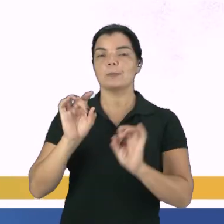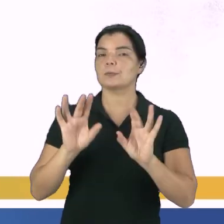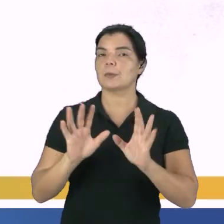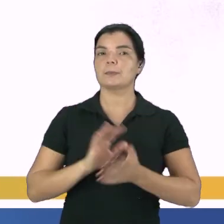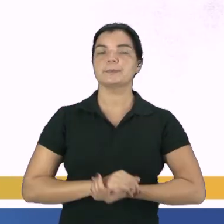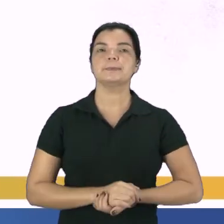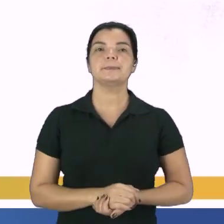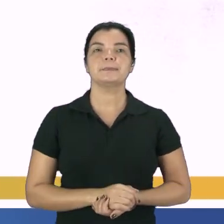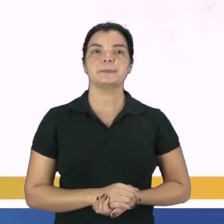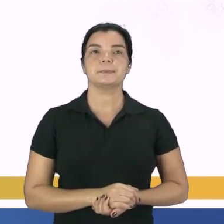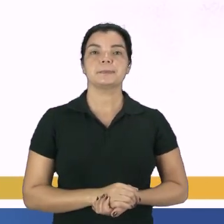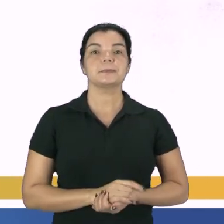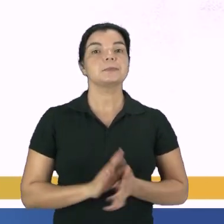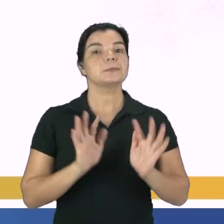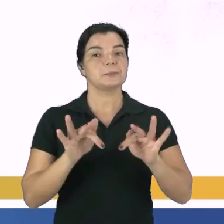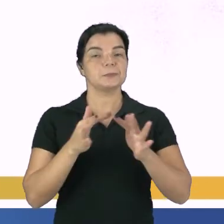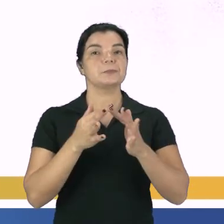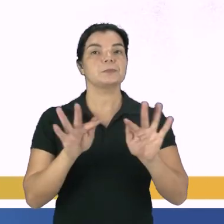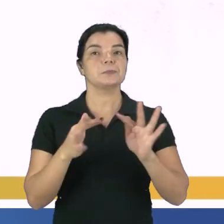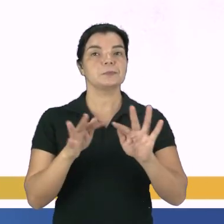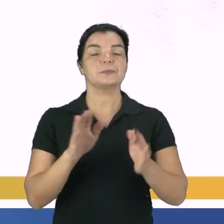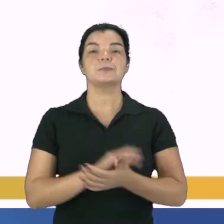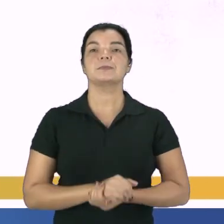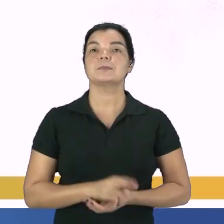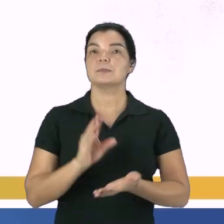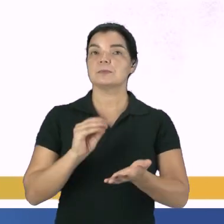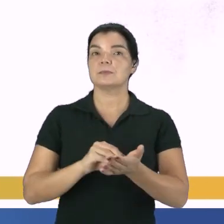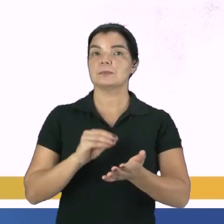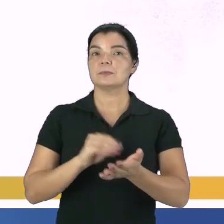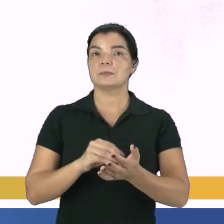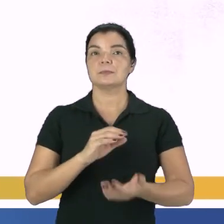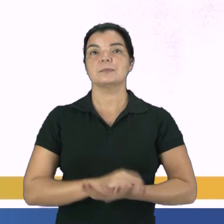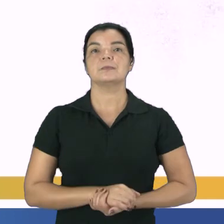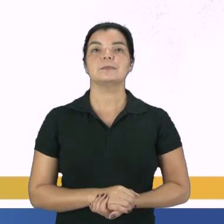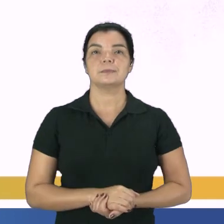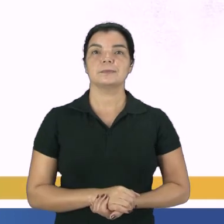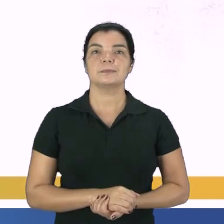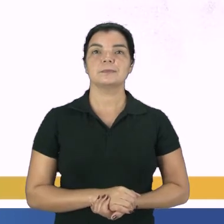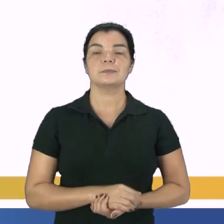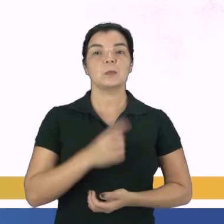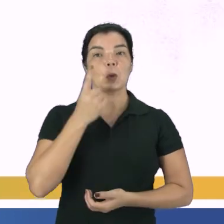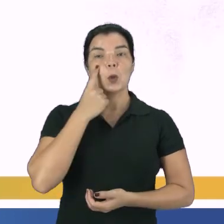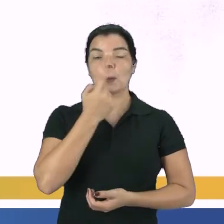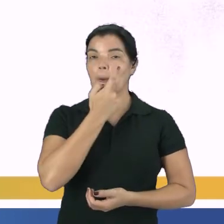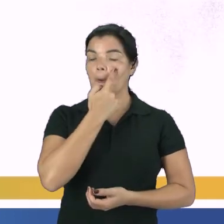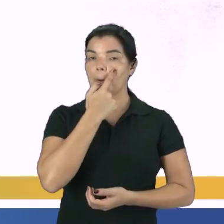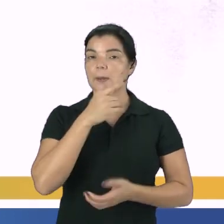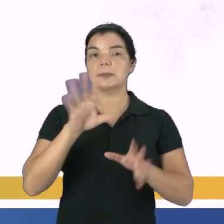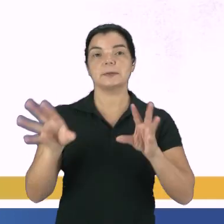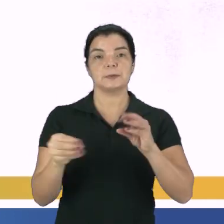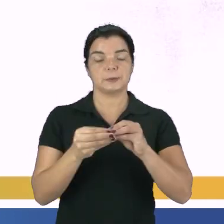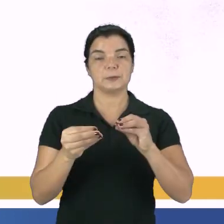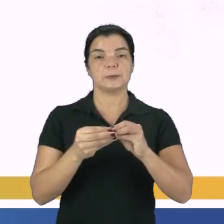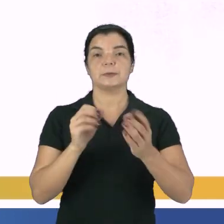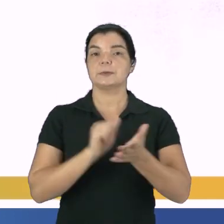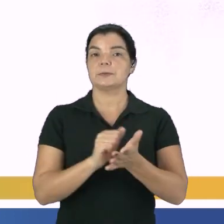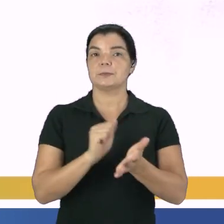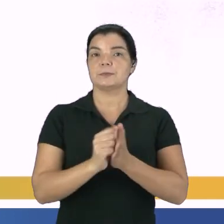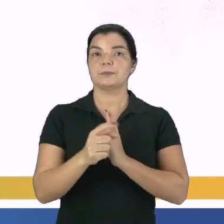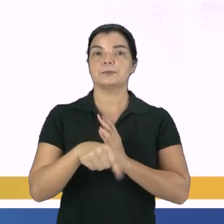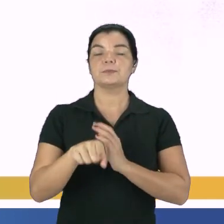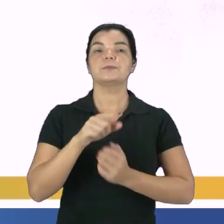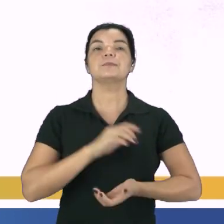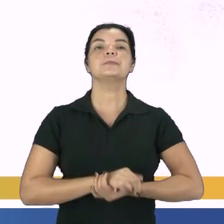observar, certinho? No finalzinho dessa frase aí, pessoal, tá faltando eyes, ok? Olhos. Adicionem aí nas anotações de